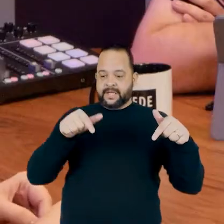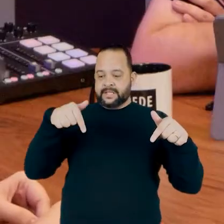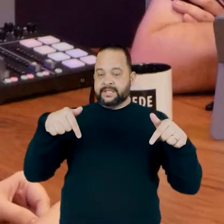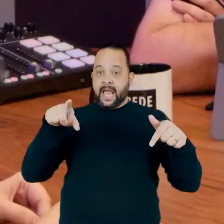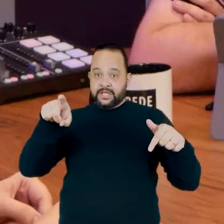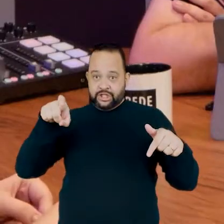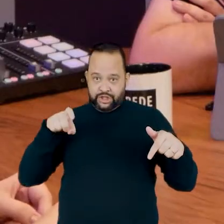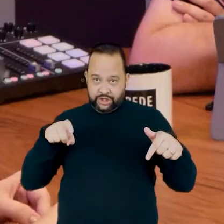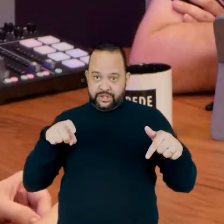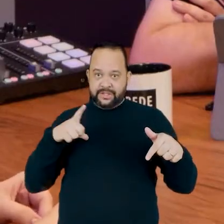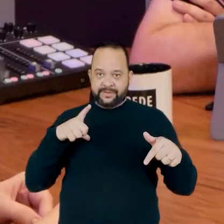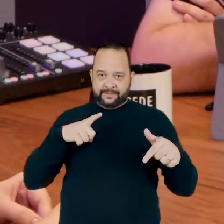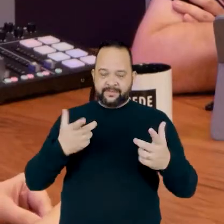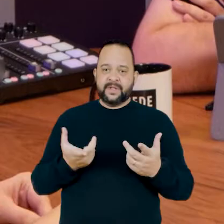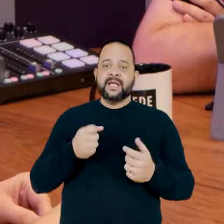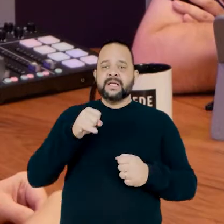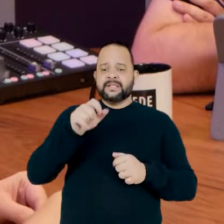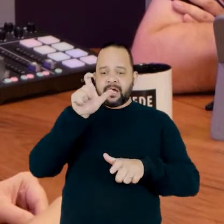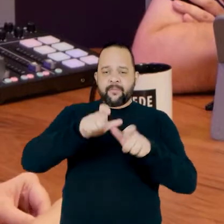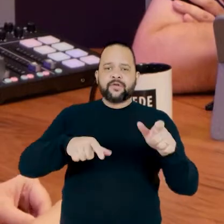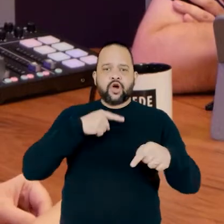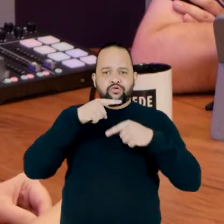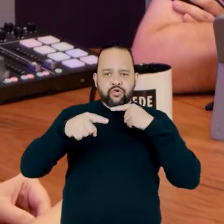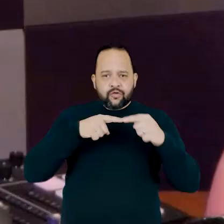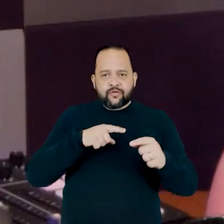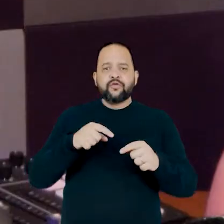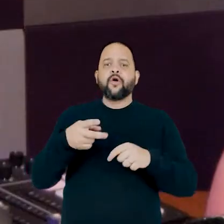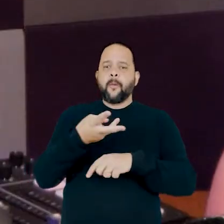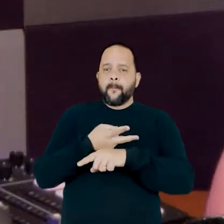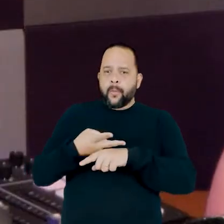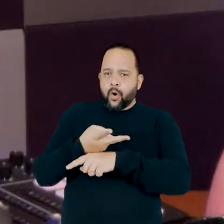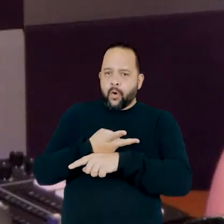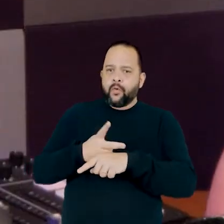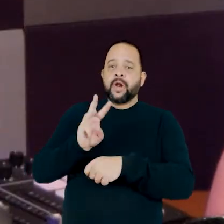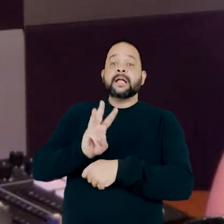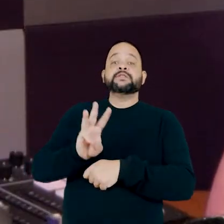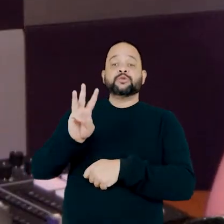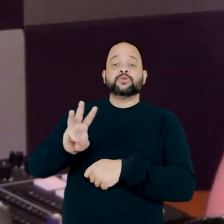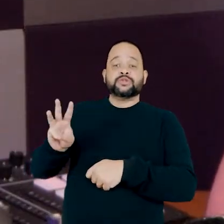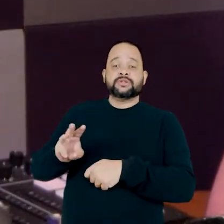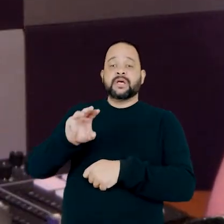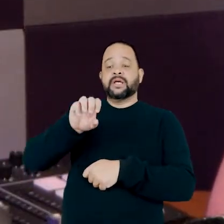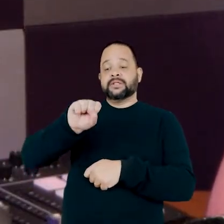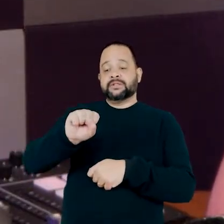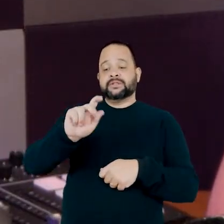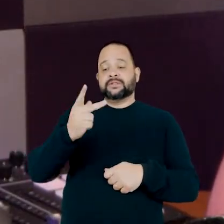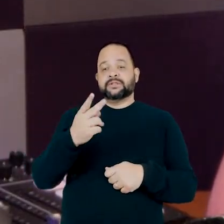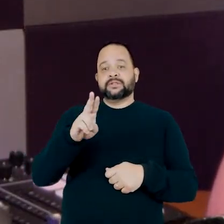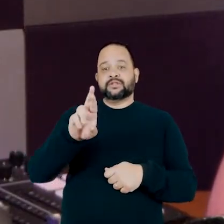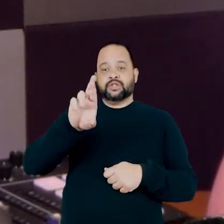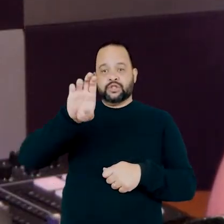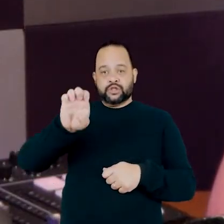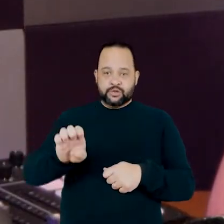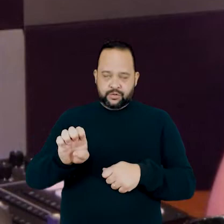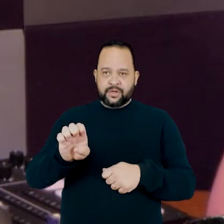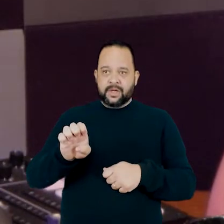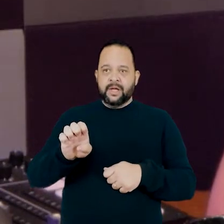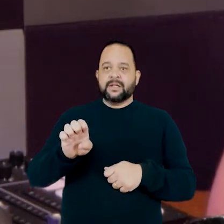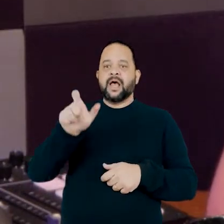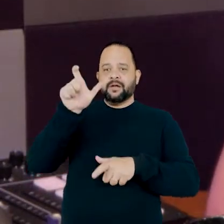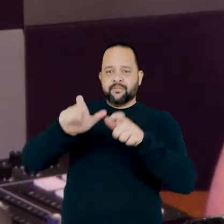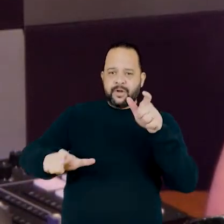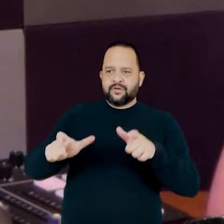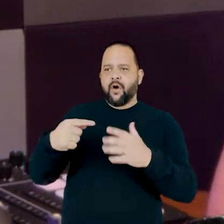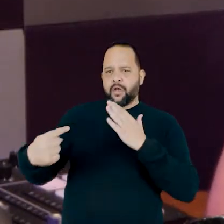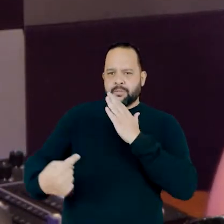Depois, pra quem tiver aí com dúvida e tal, dá uma olhada no site da Shure, né? Por causa da nossa produção de podcast e Muita gente,